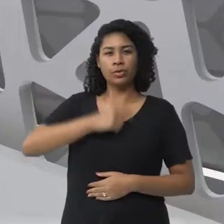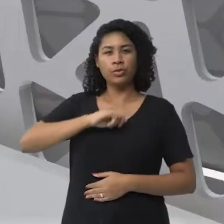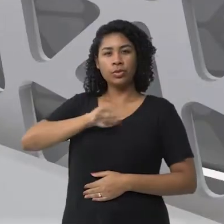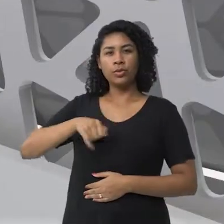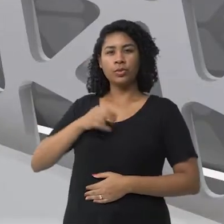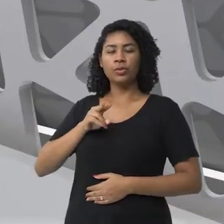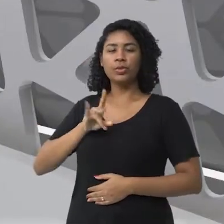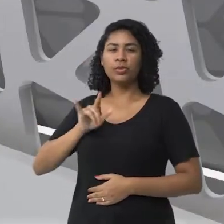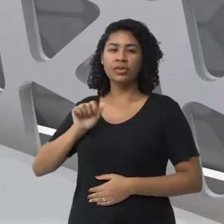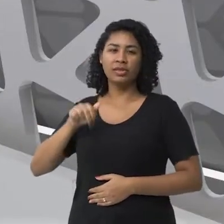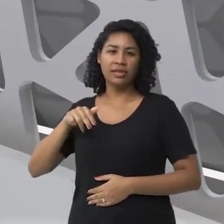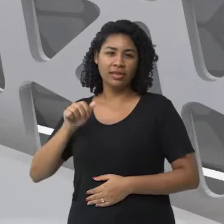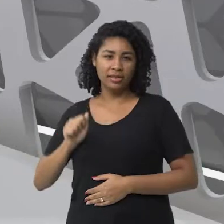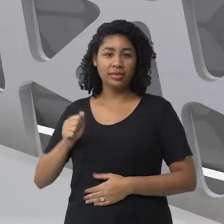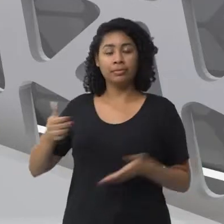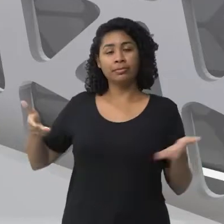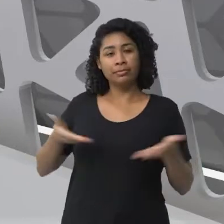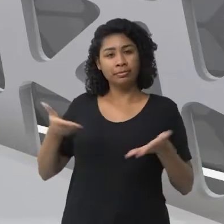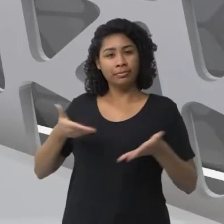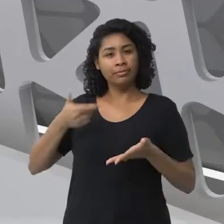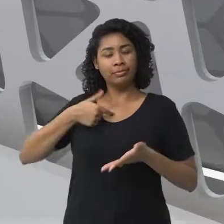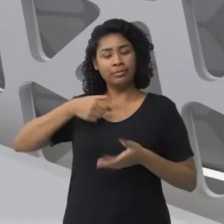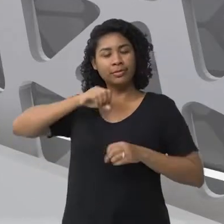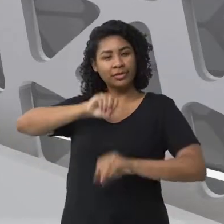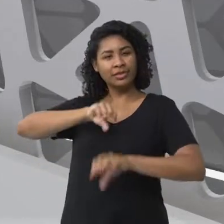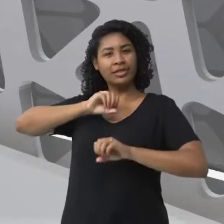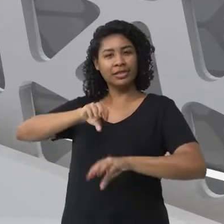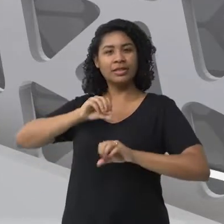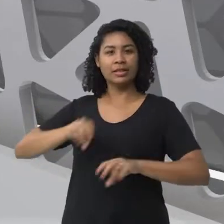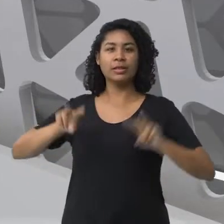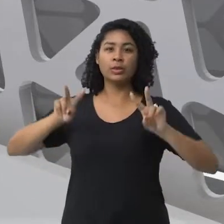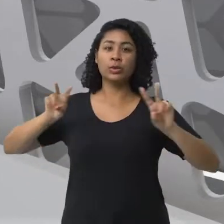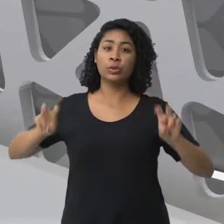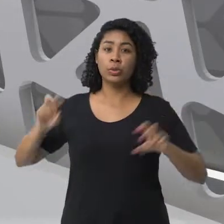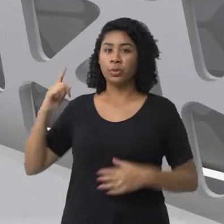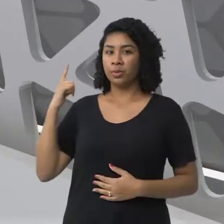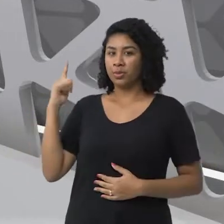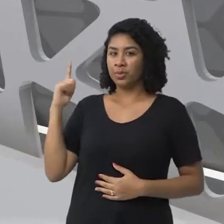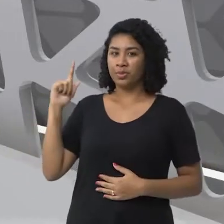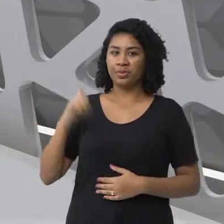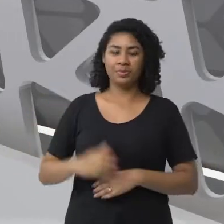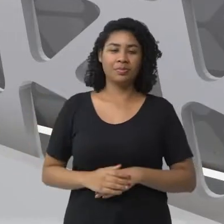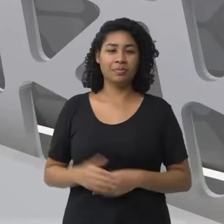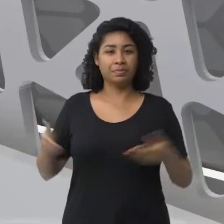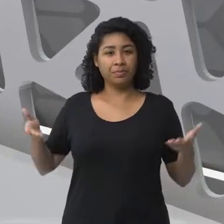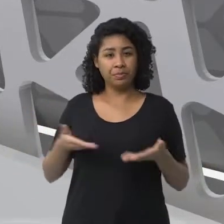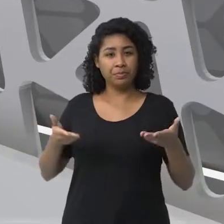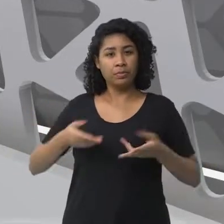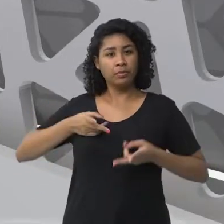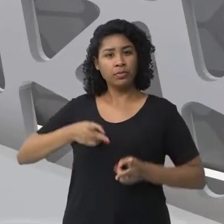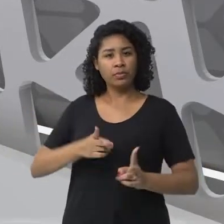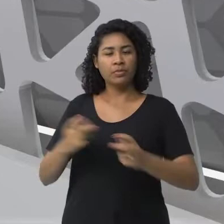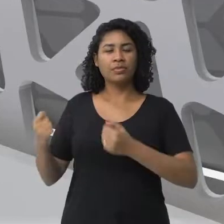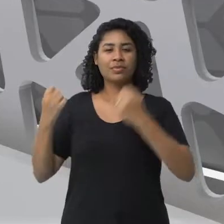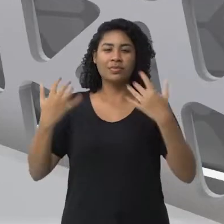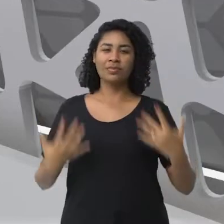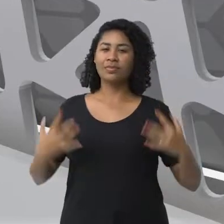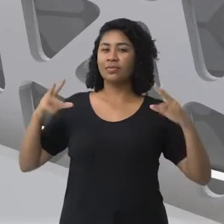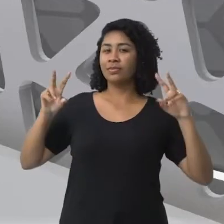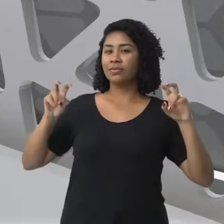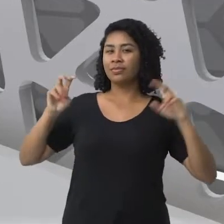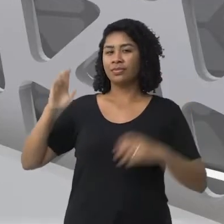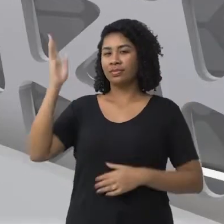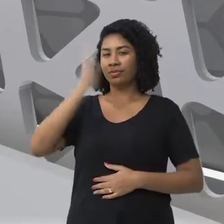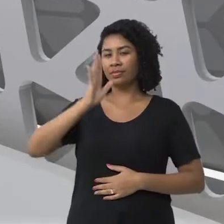estarei acompanhando vocês ao longo de toda a nossa aula de Geografia. Nós vamos continuar falando sobre o Brasil.